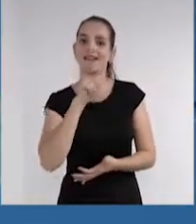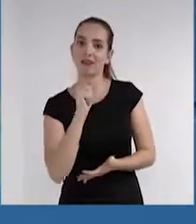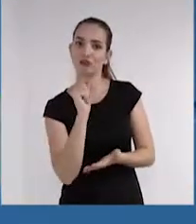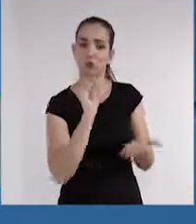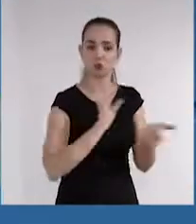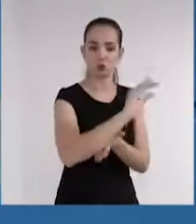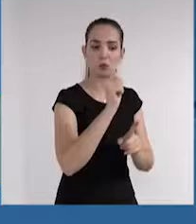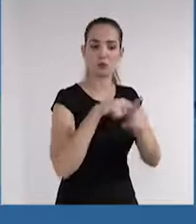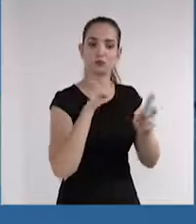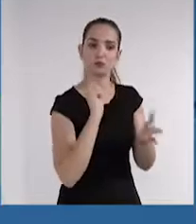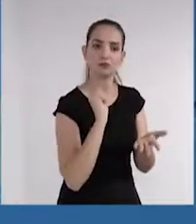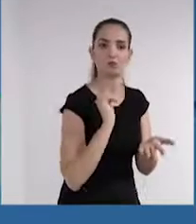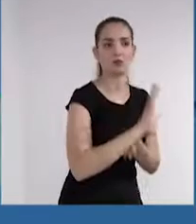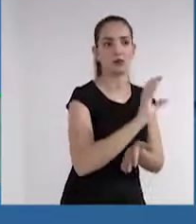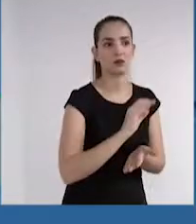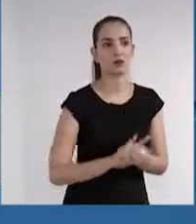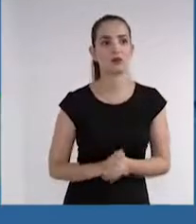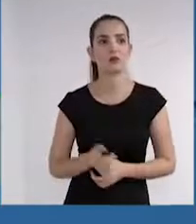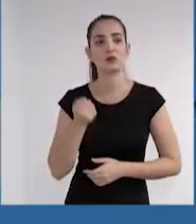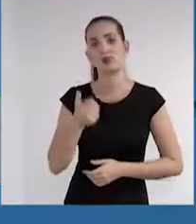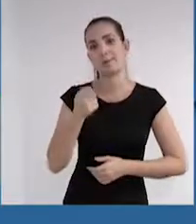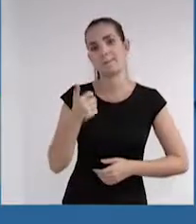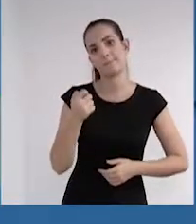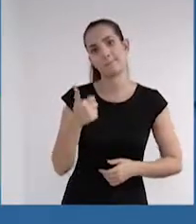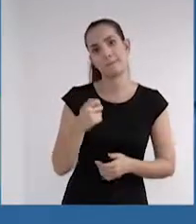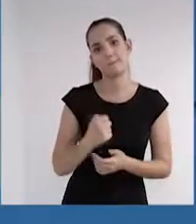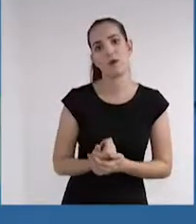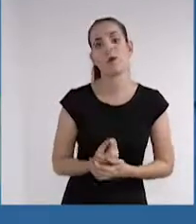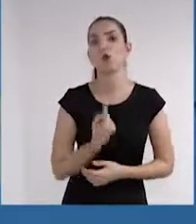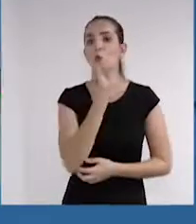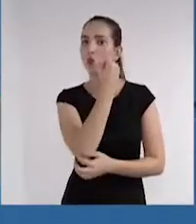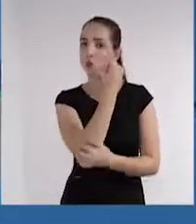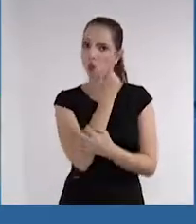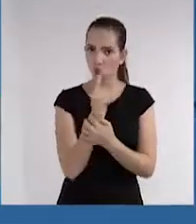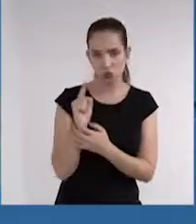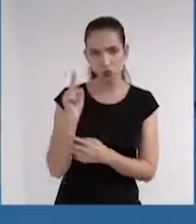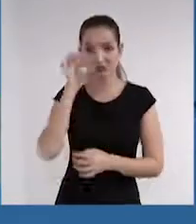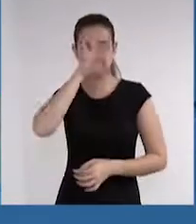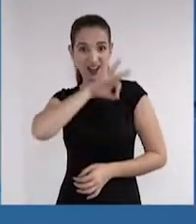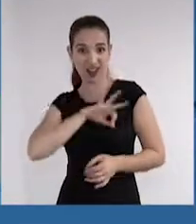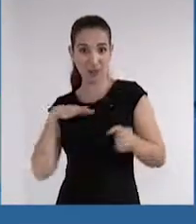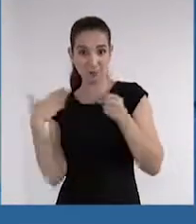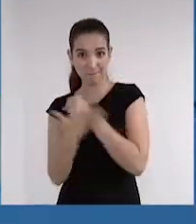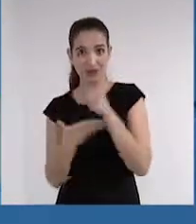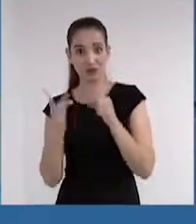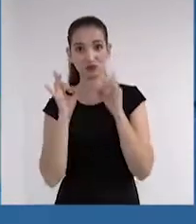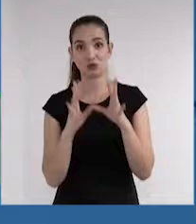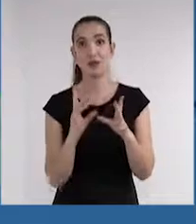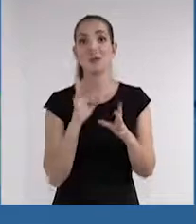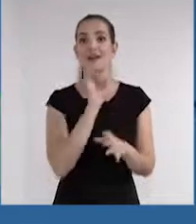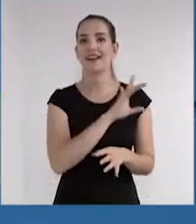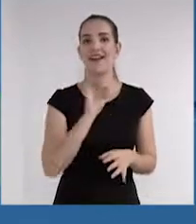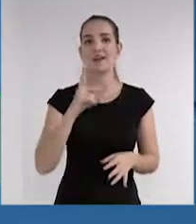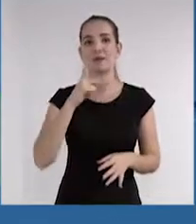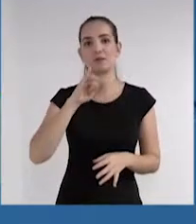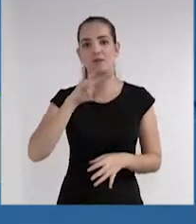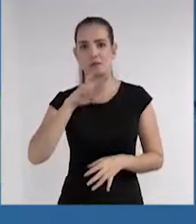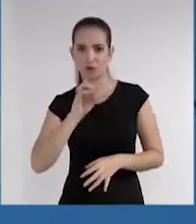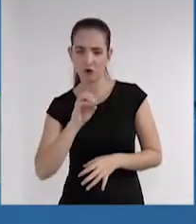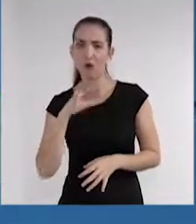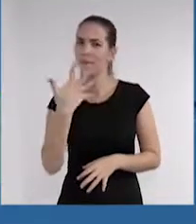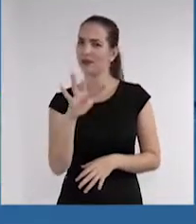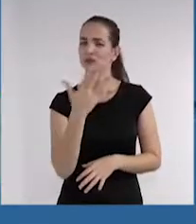dá um salário mínimo por mês para cada assentado que fica em volta do pivô. Em torno de 14 a